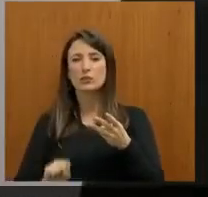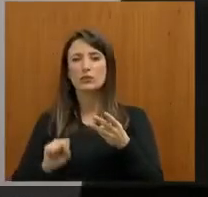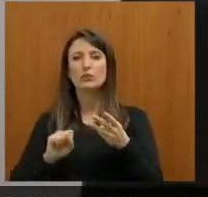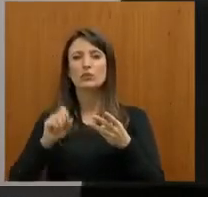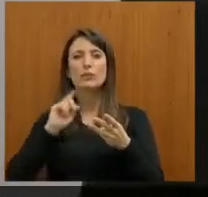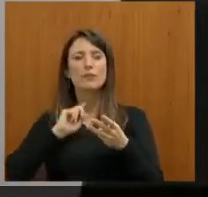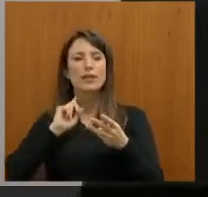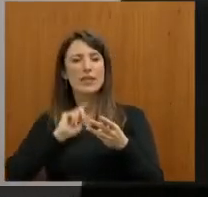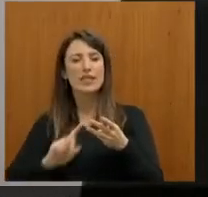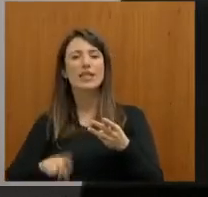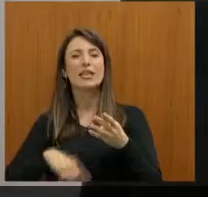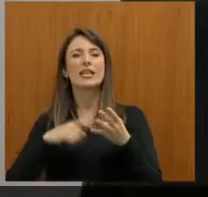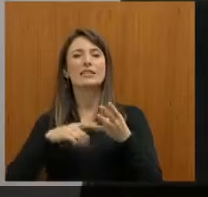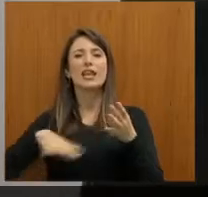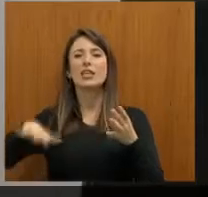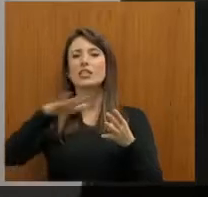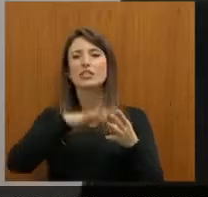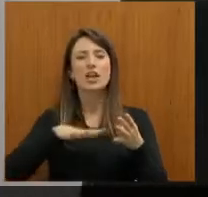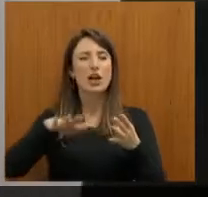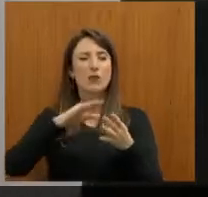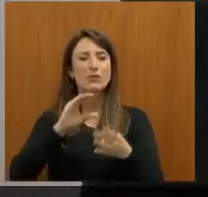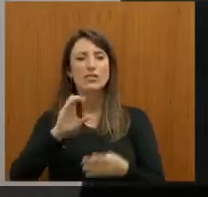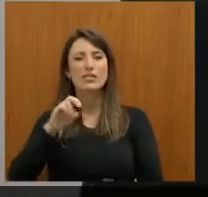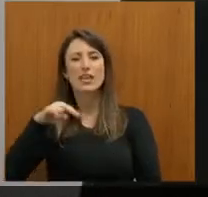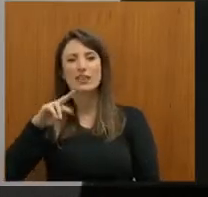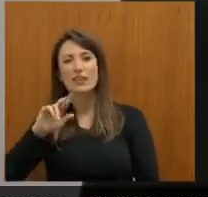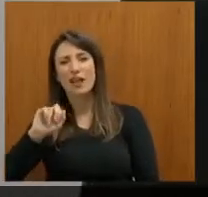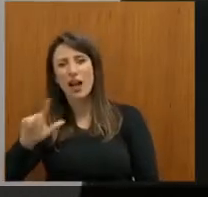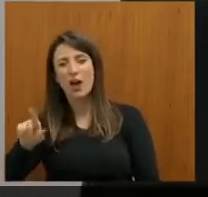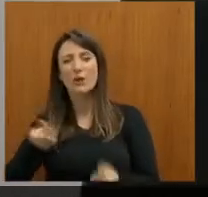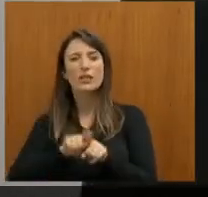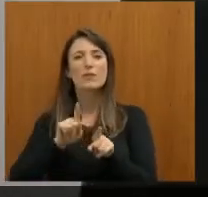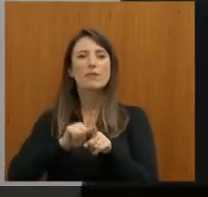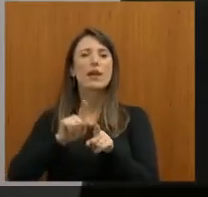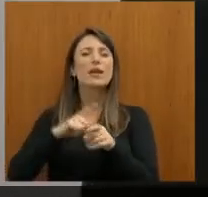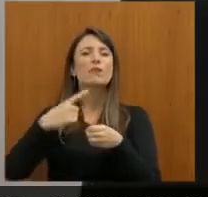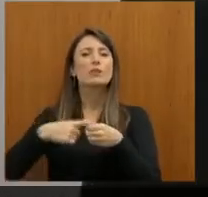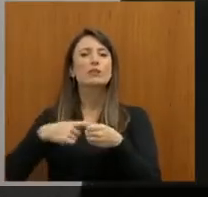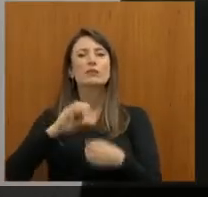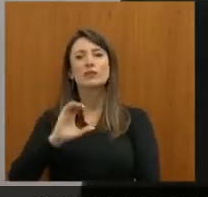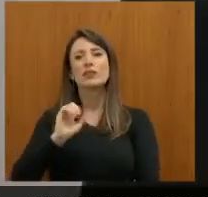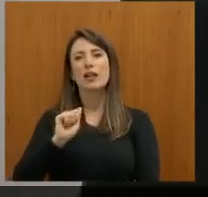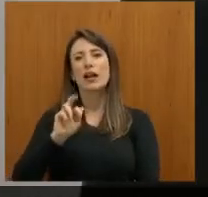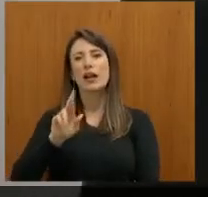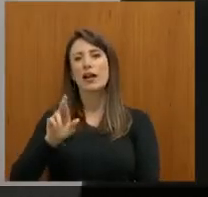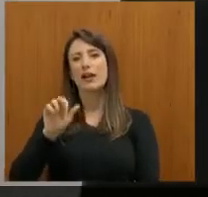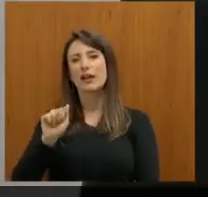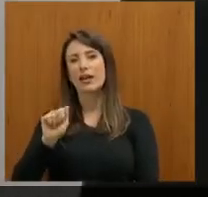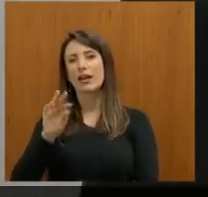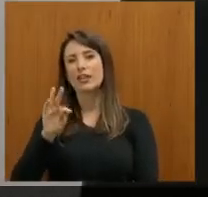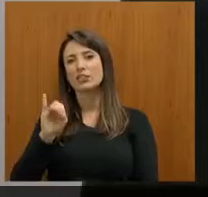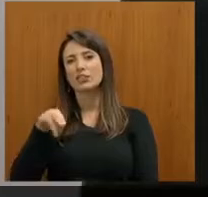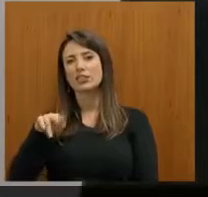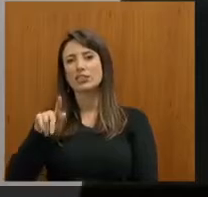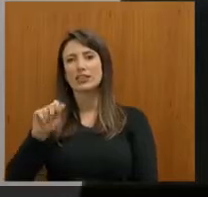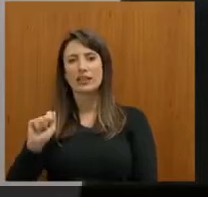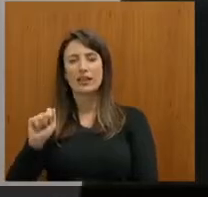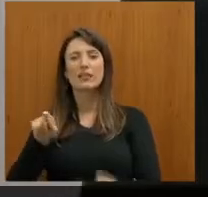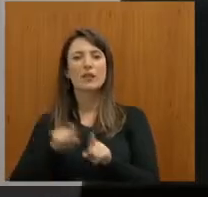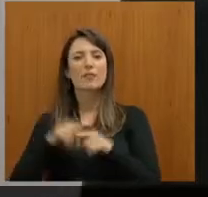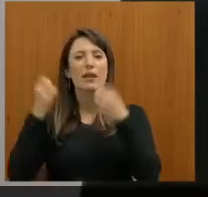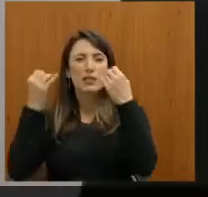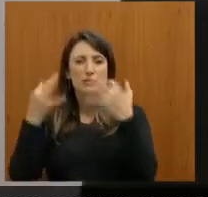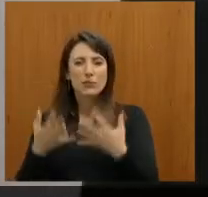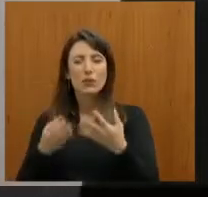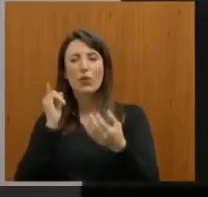recebemos da região central e também do município de Caratinga que também falou um pouco sobre